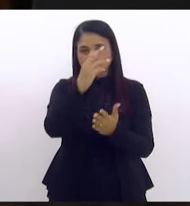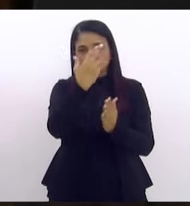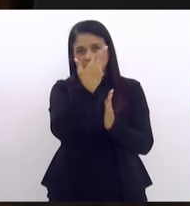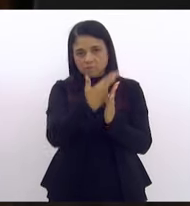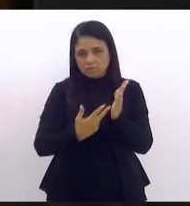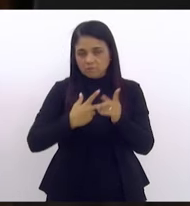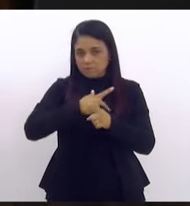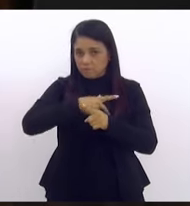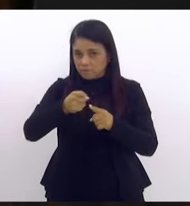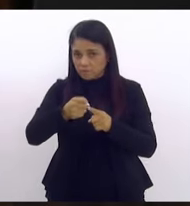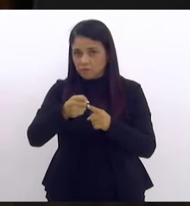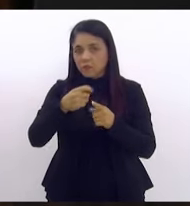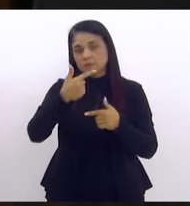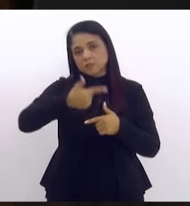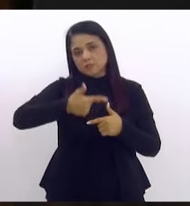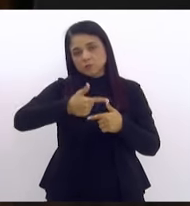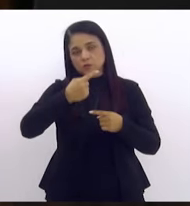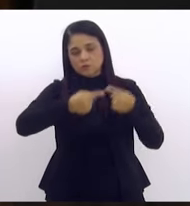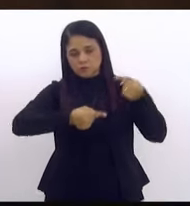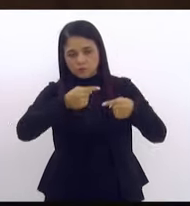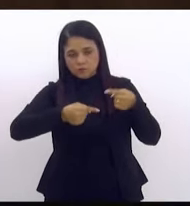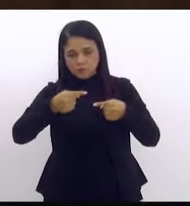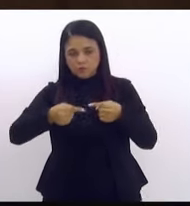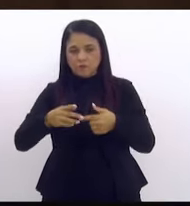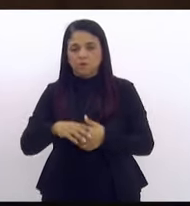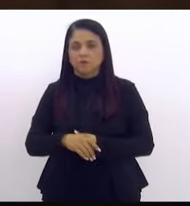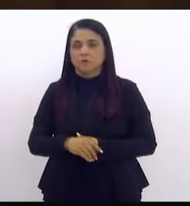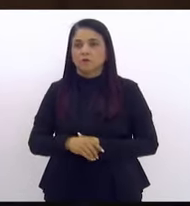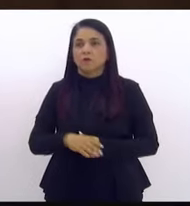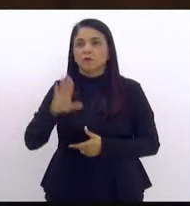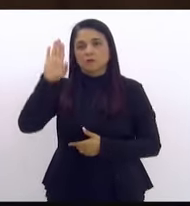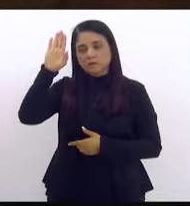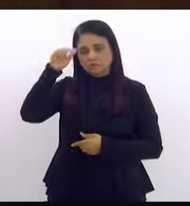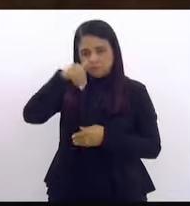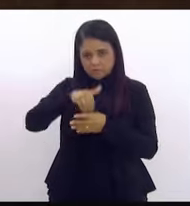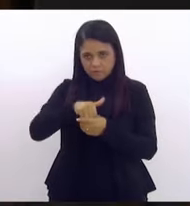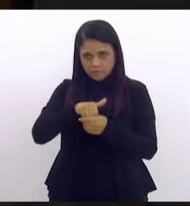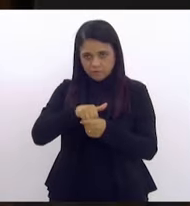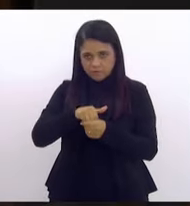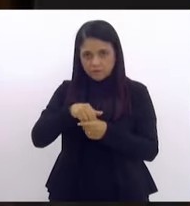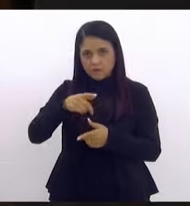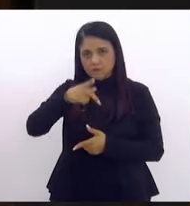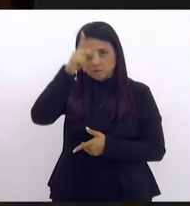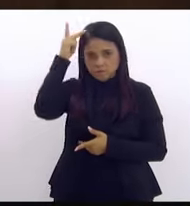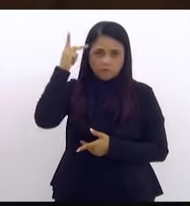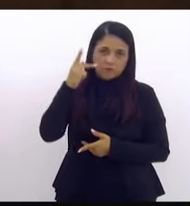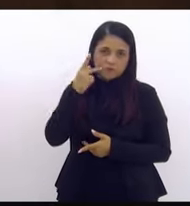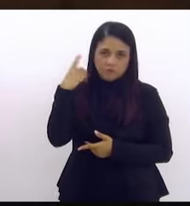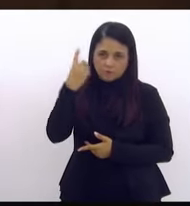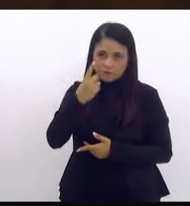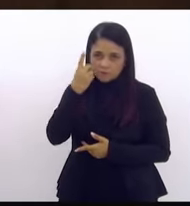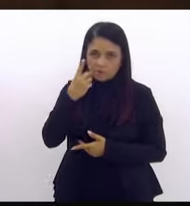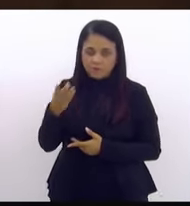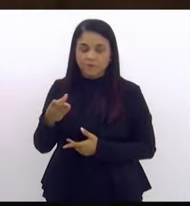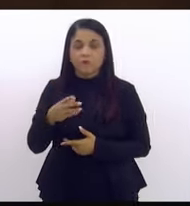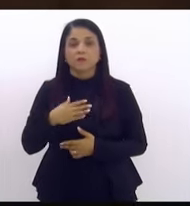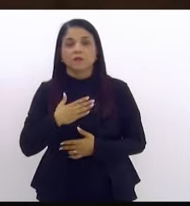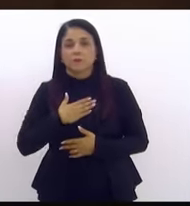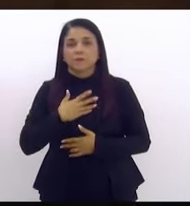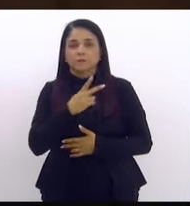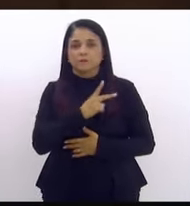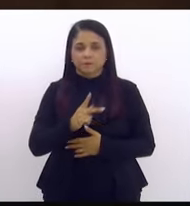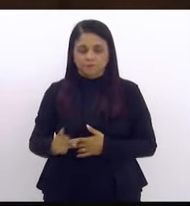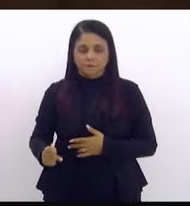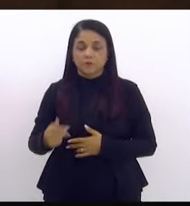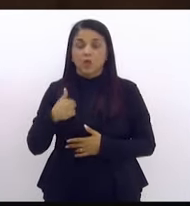do vencido para a segunda discussão. Declaração de voto, senhor presidente. Deputado Luiz Paulo. Senhor presidente,